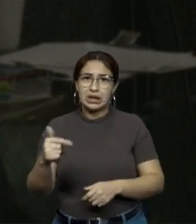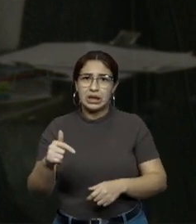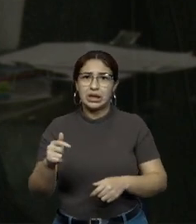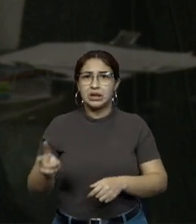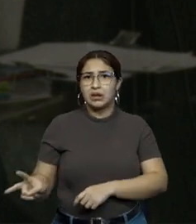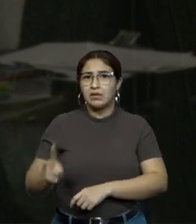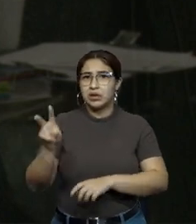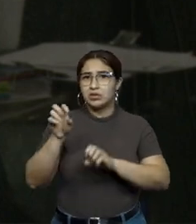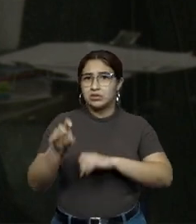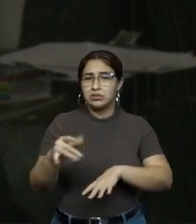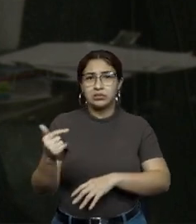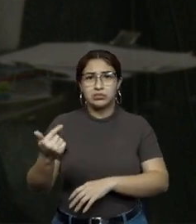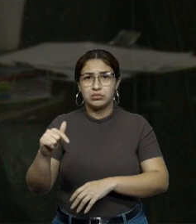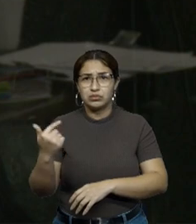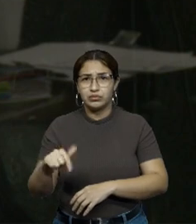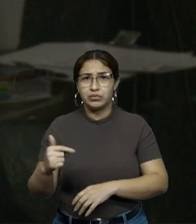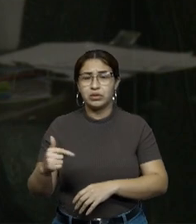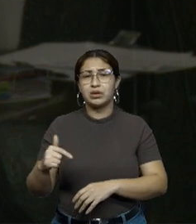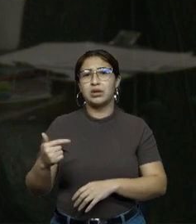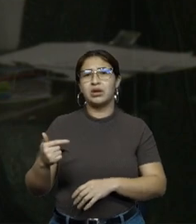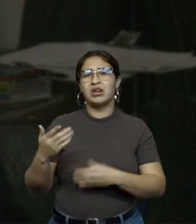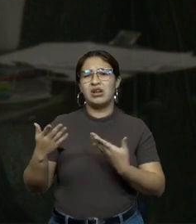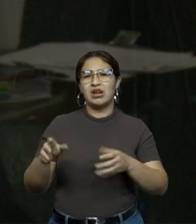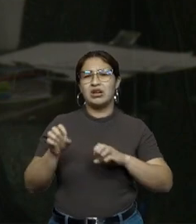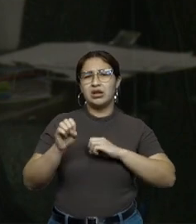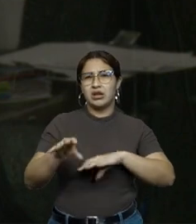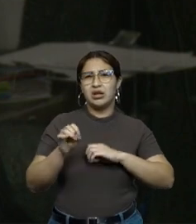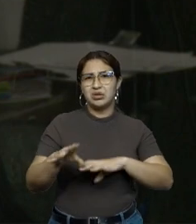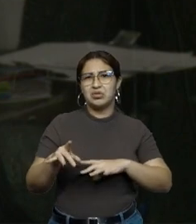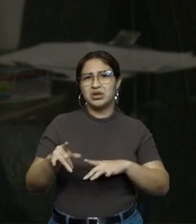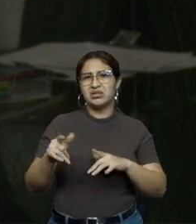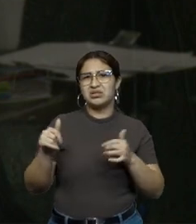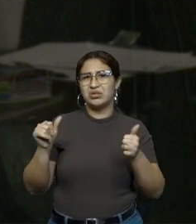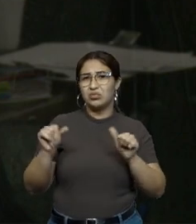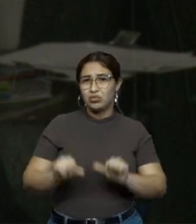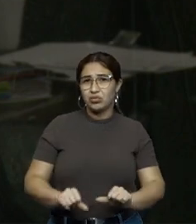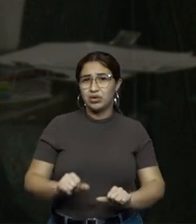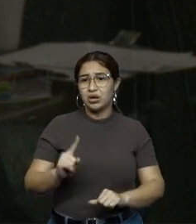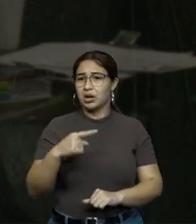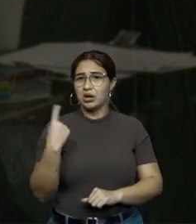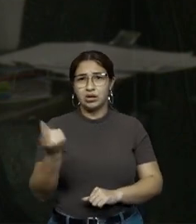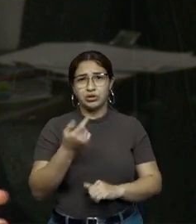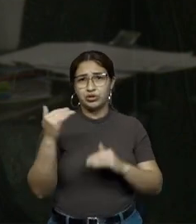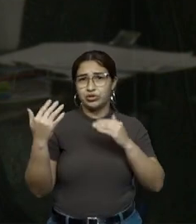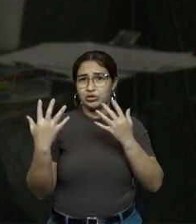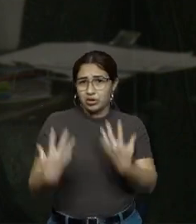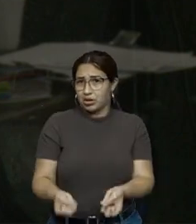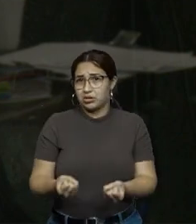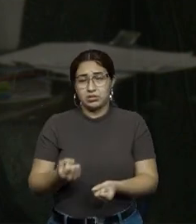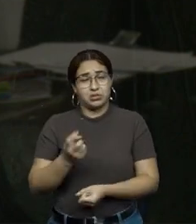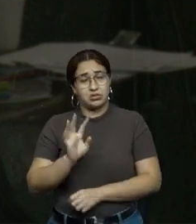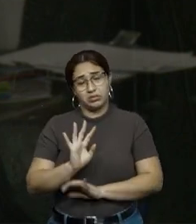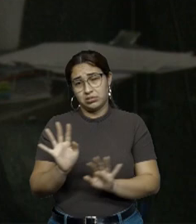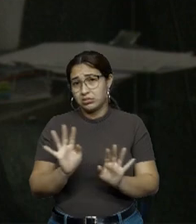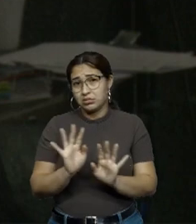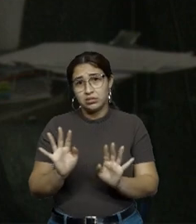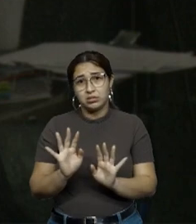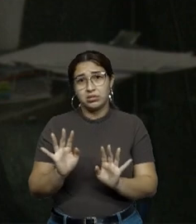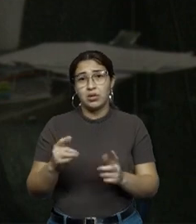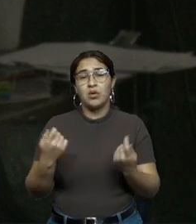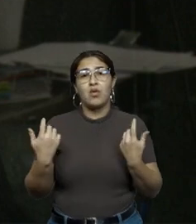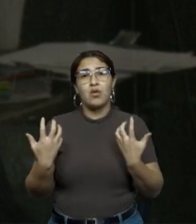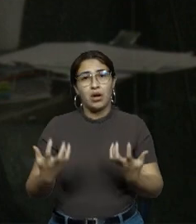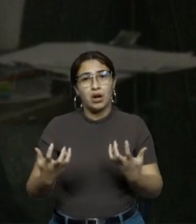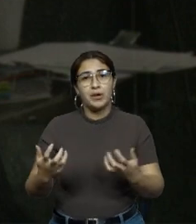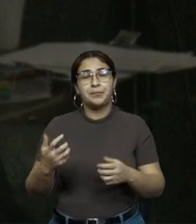promove uma educação né meia-boca nós não nos contentamos com esse tipo de tratamento nós queremos uma educação